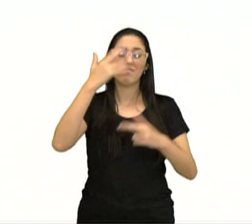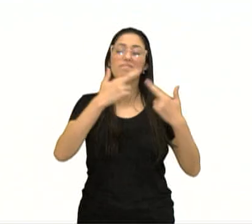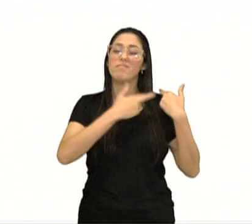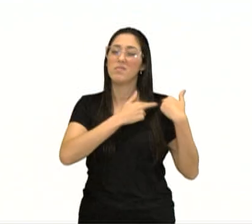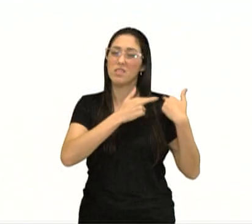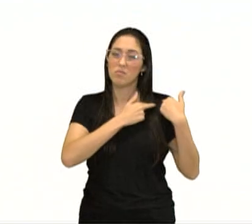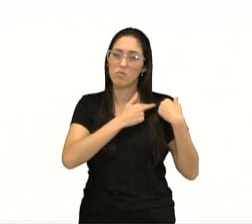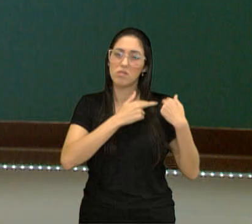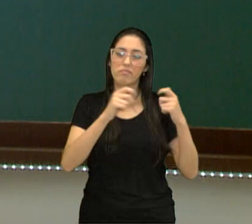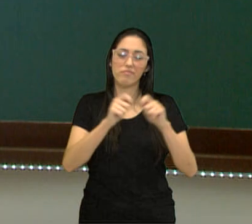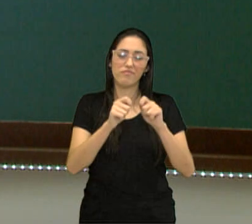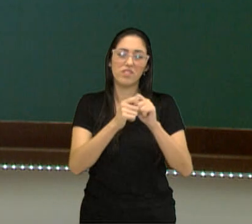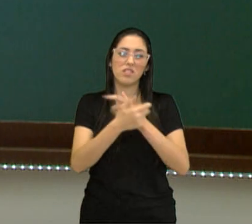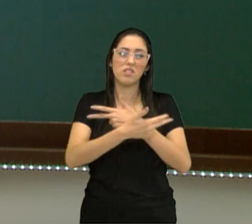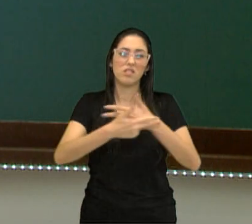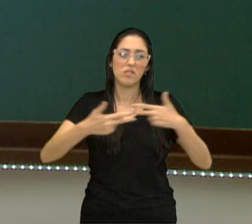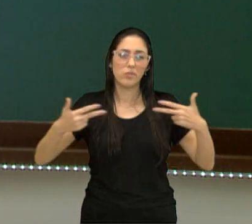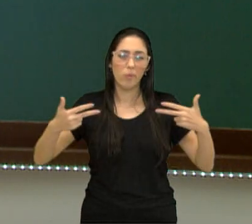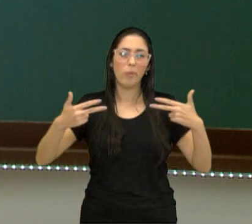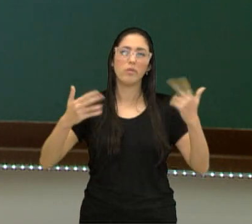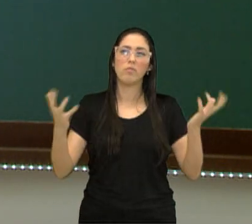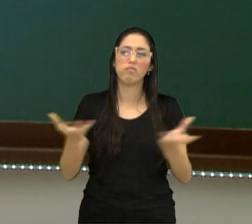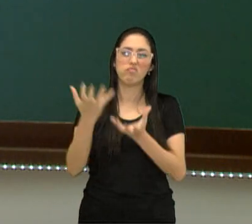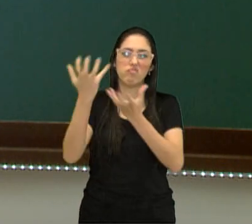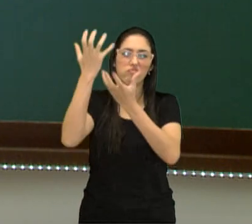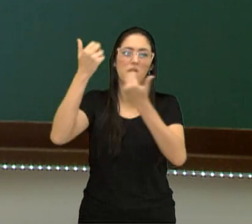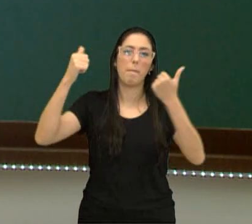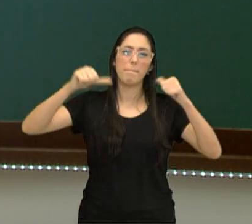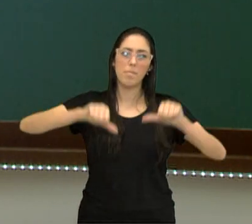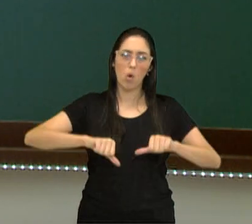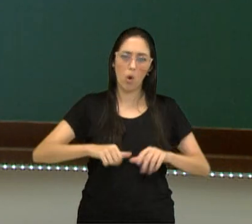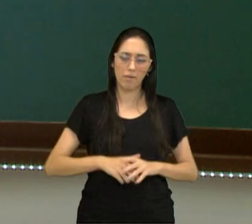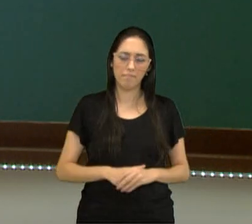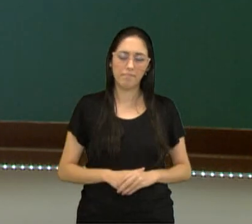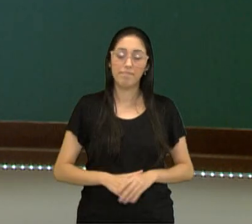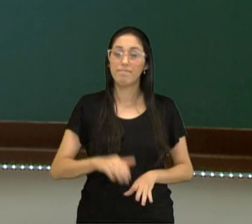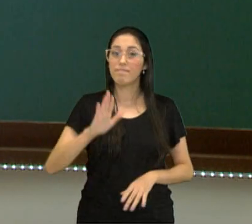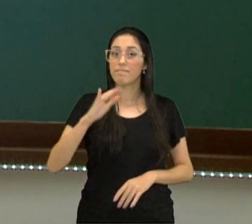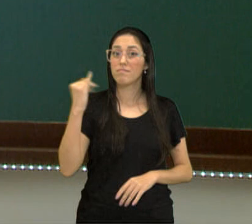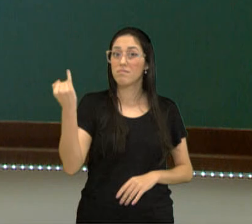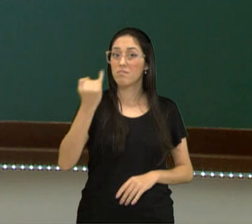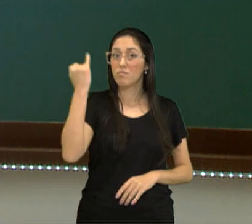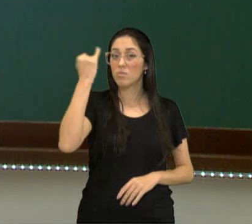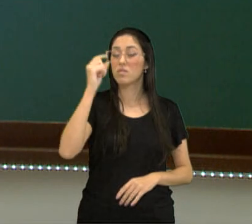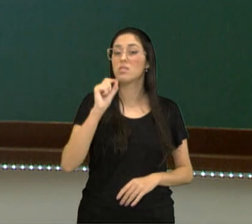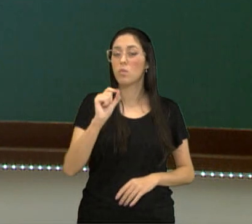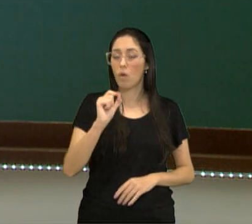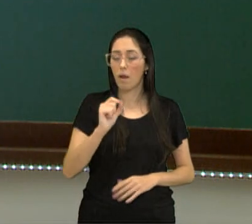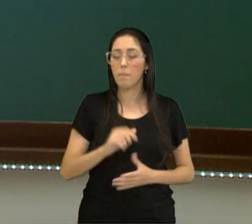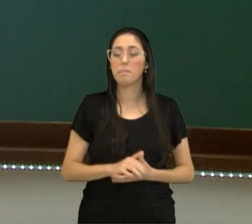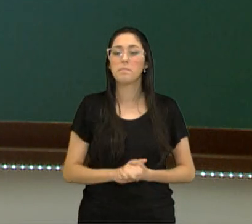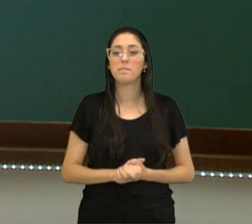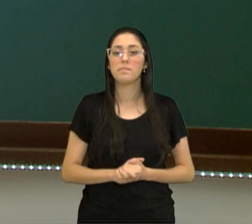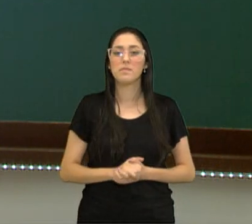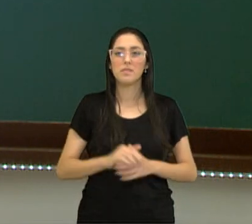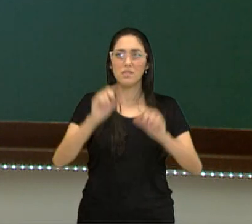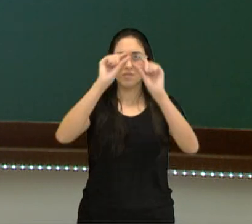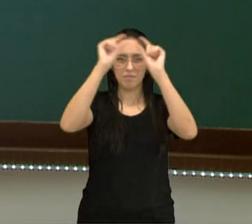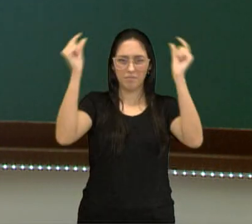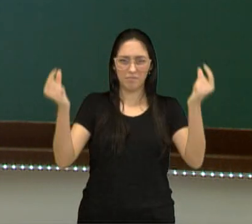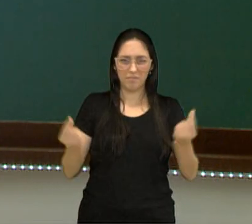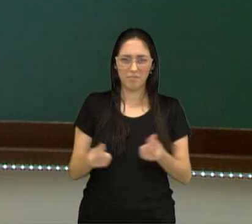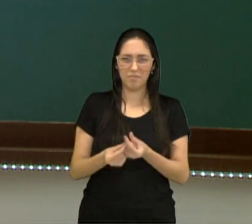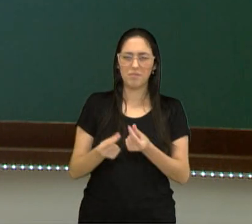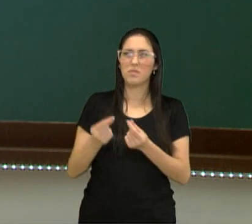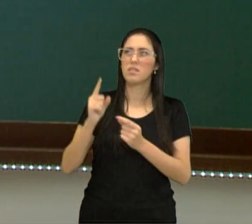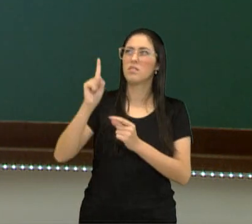quê? Pelos buracos na camada de ozônio. E um detalhe que é muito curioso, os buracos da camada de ozônio, eles não